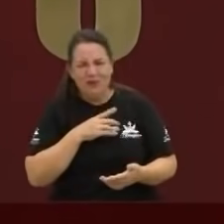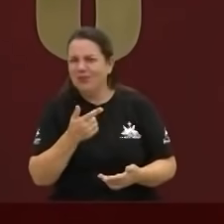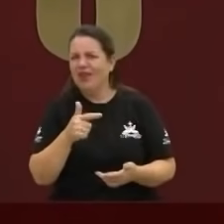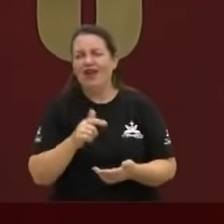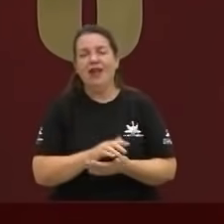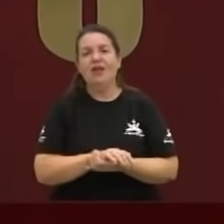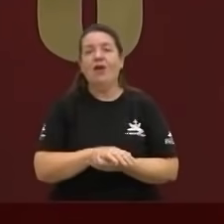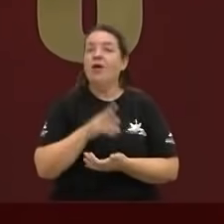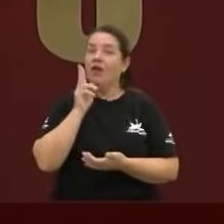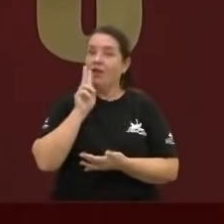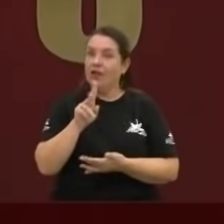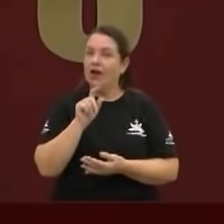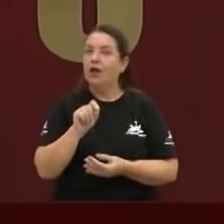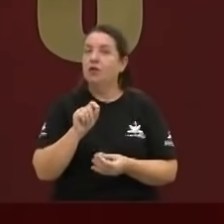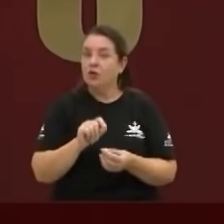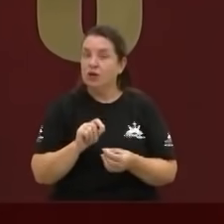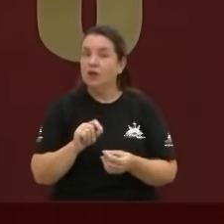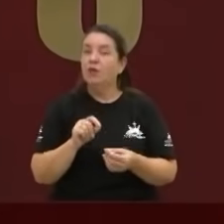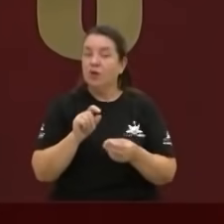E verás o que eu te faço.